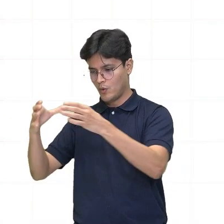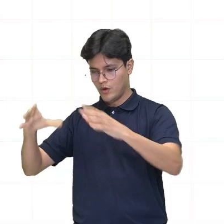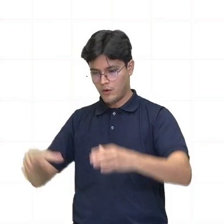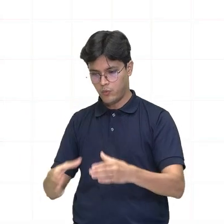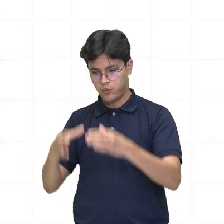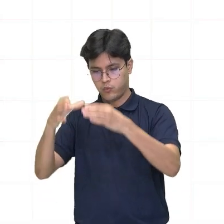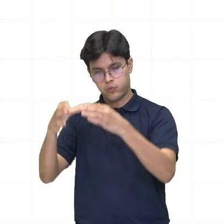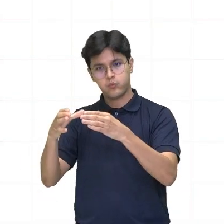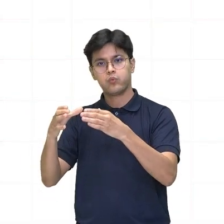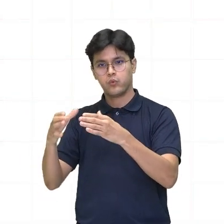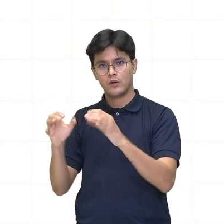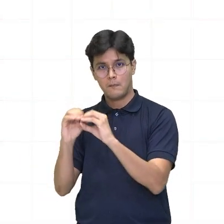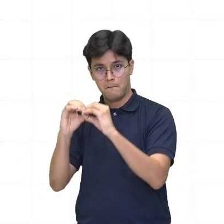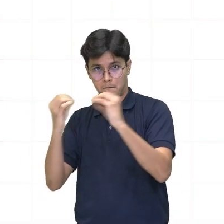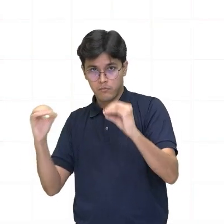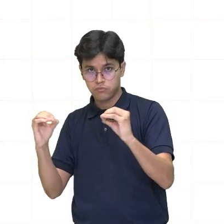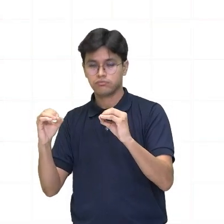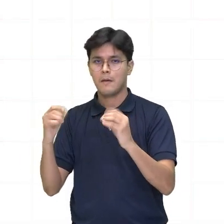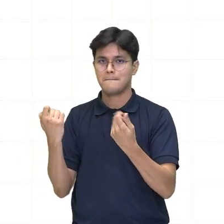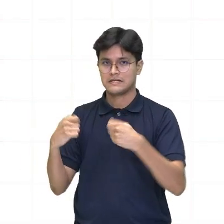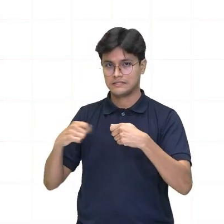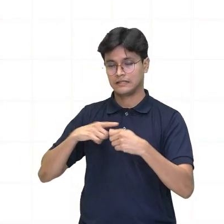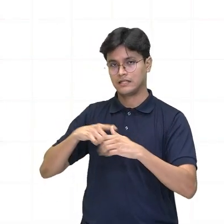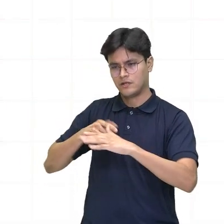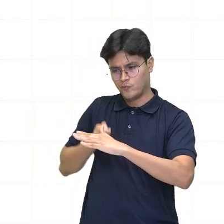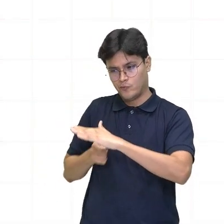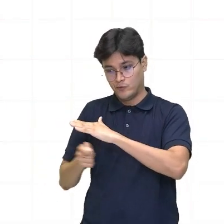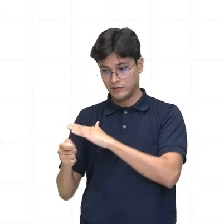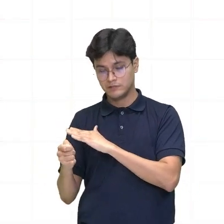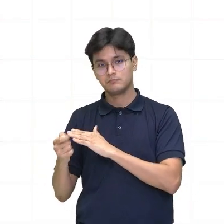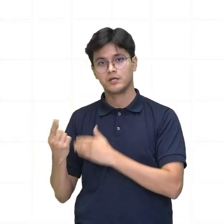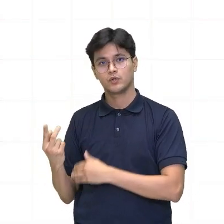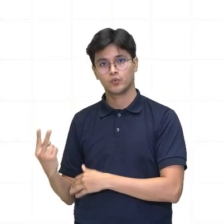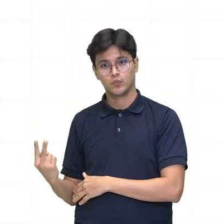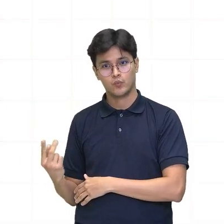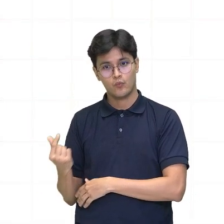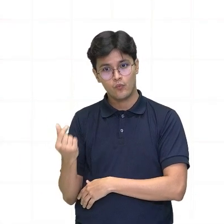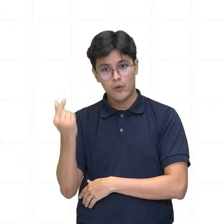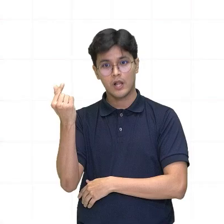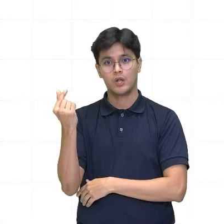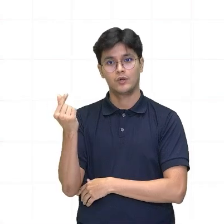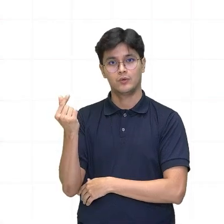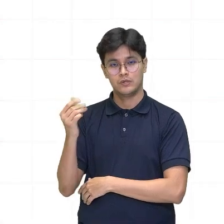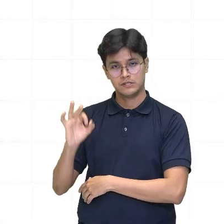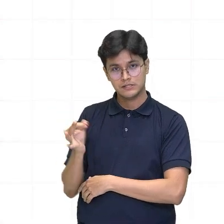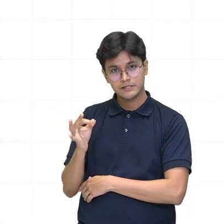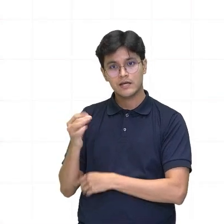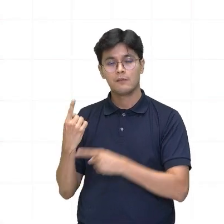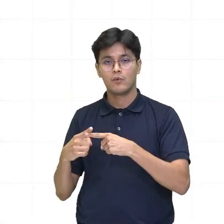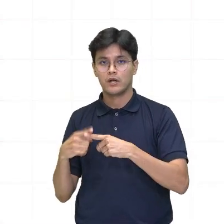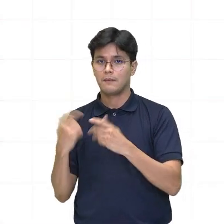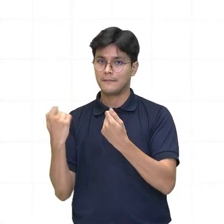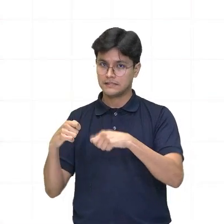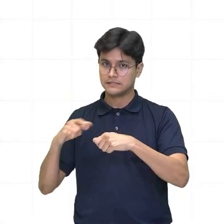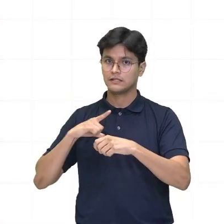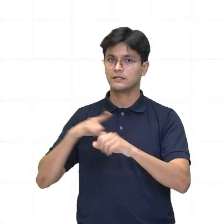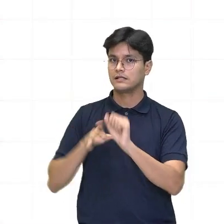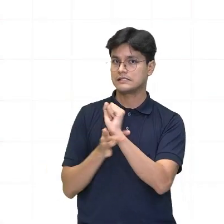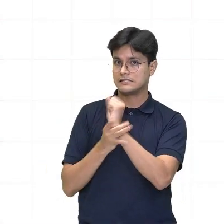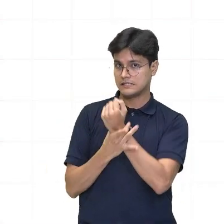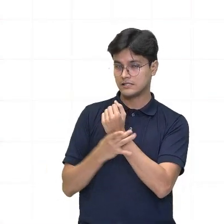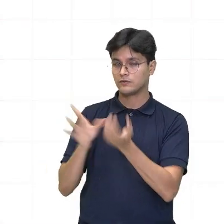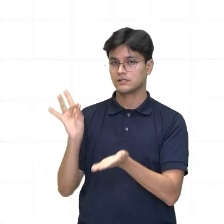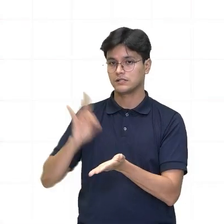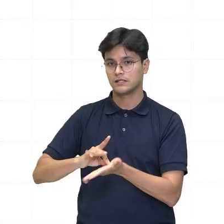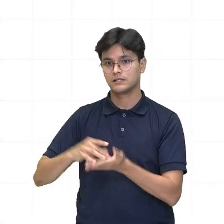investimentos, até mesmo porque você precisa ter bastante segurança, né? Para as pessoas que vão estar ali e também para esse